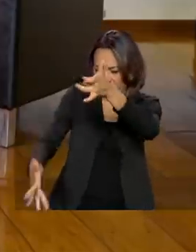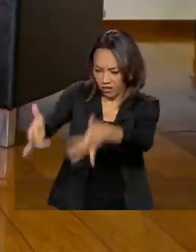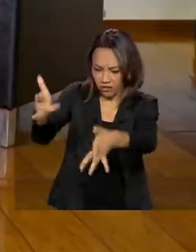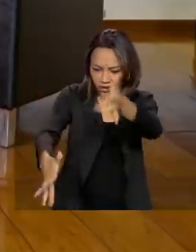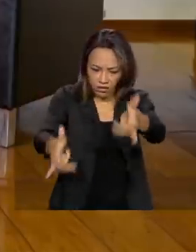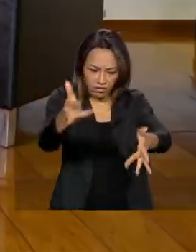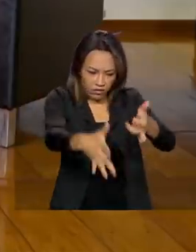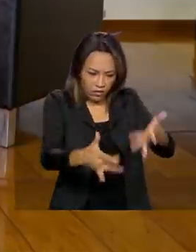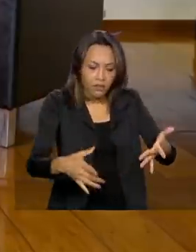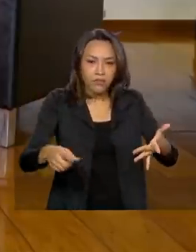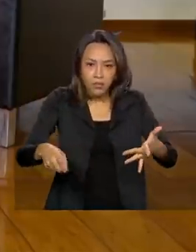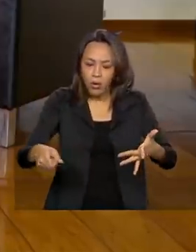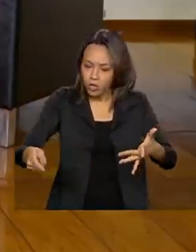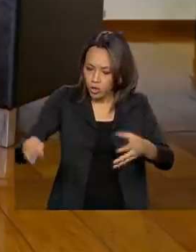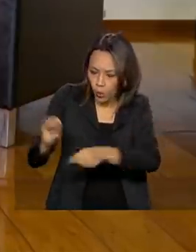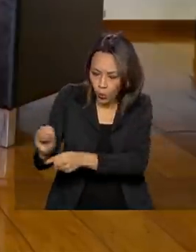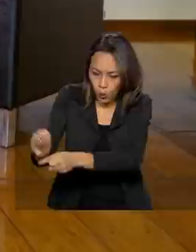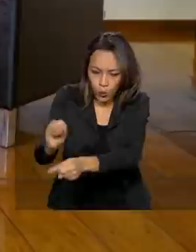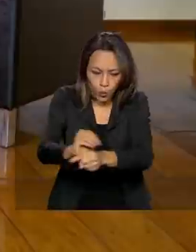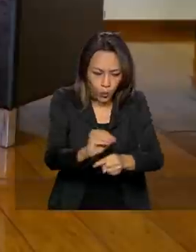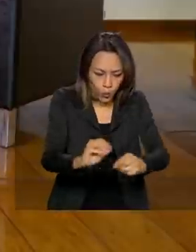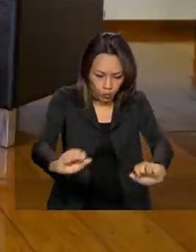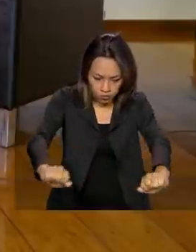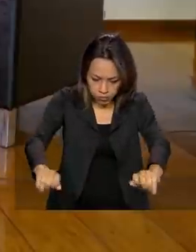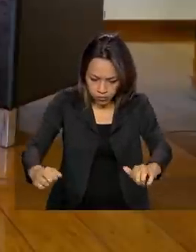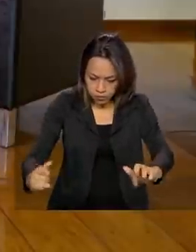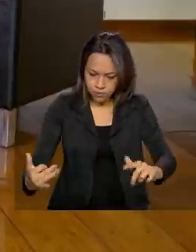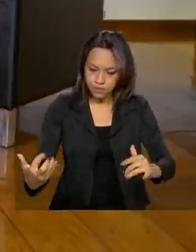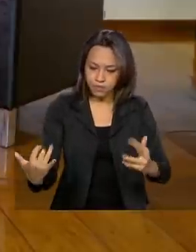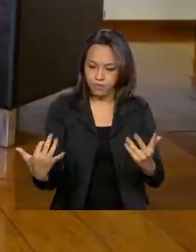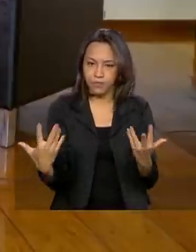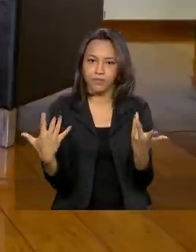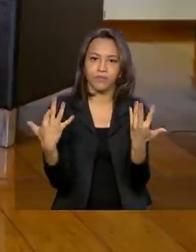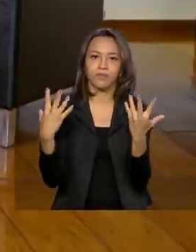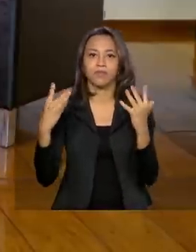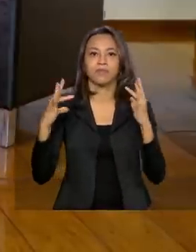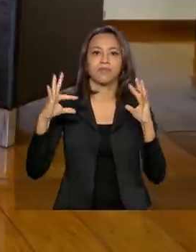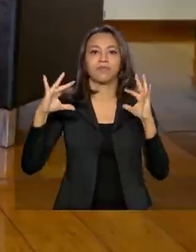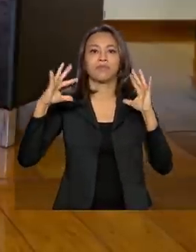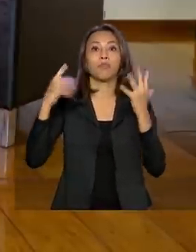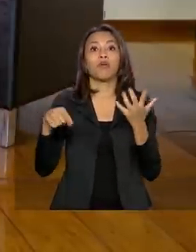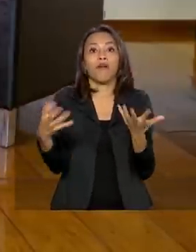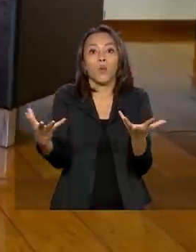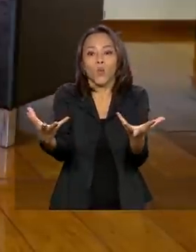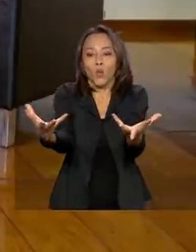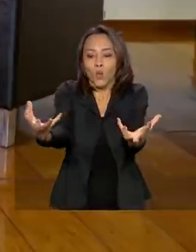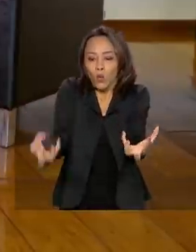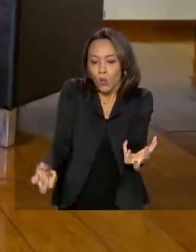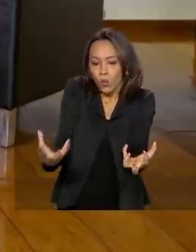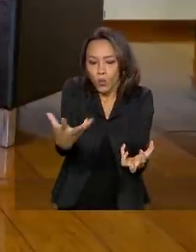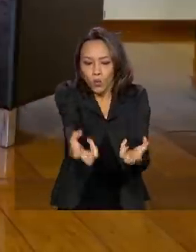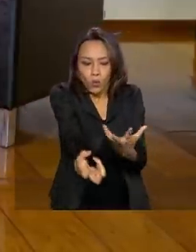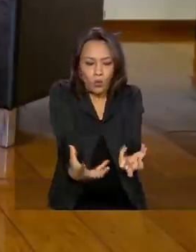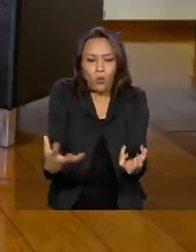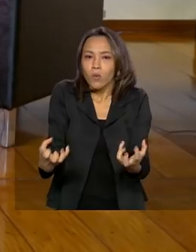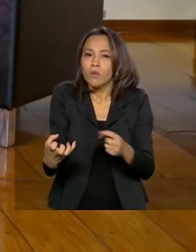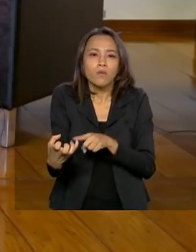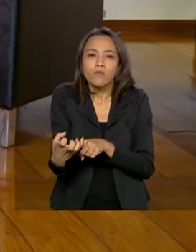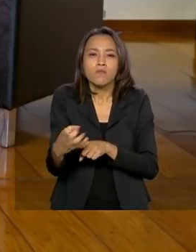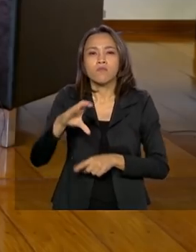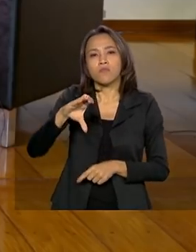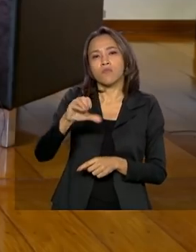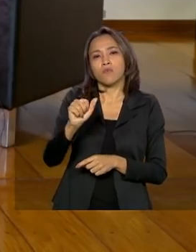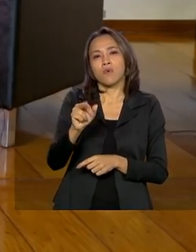podem, ao ser recuperada, ela vai fixando carbono, que aqui você tem tanto aquele que foi o